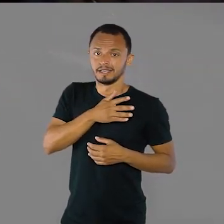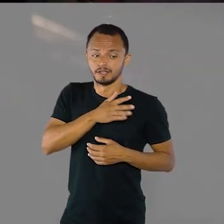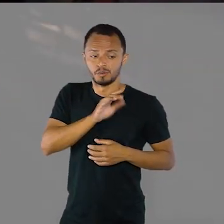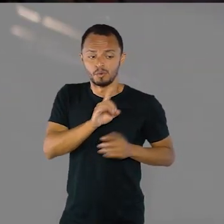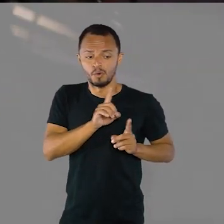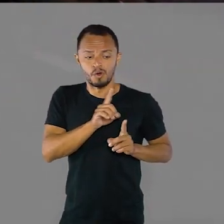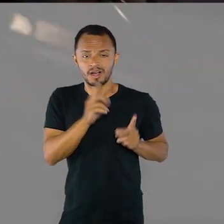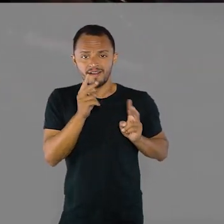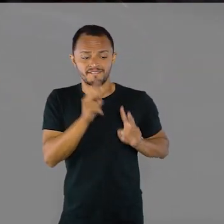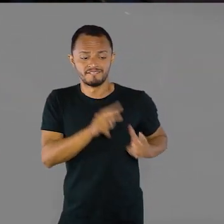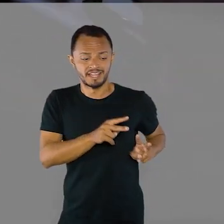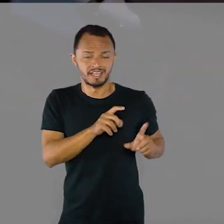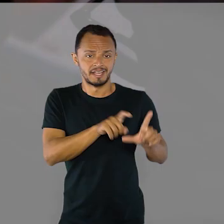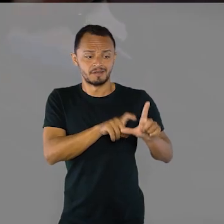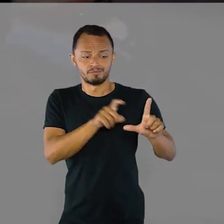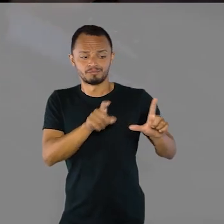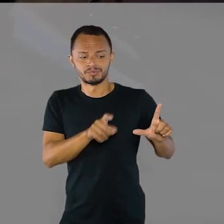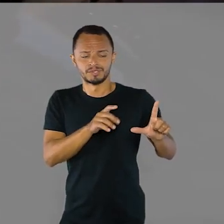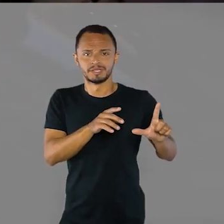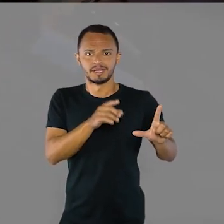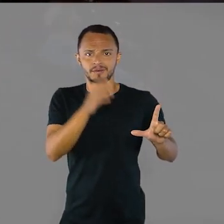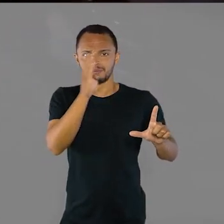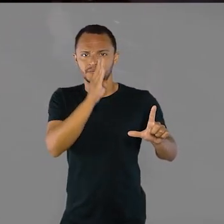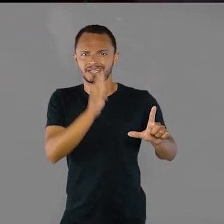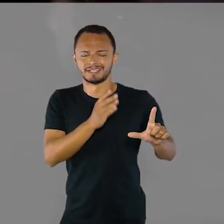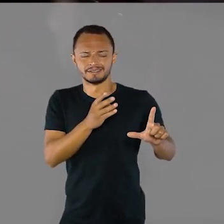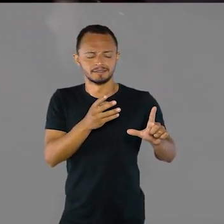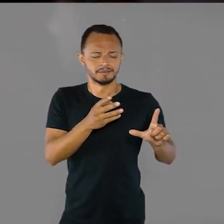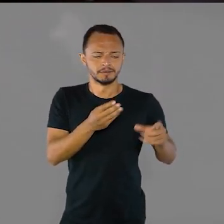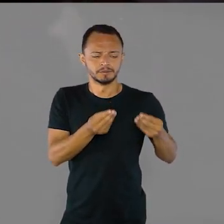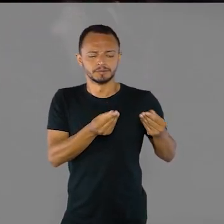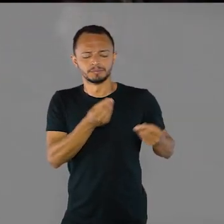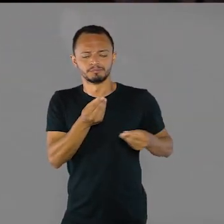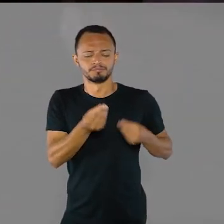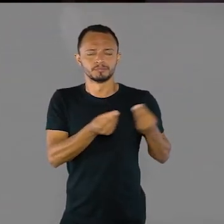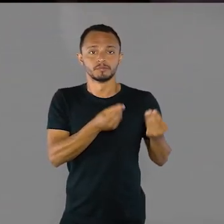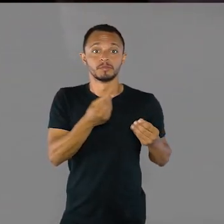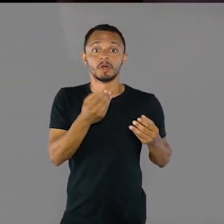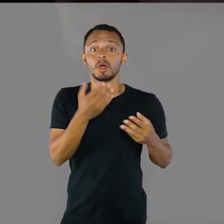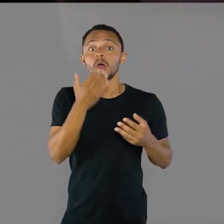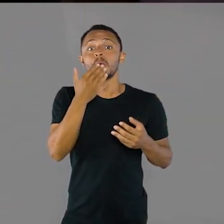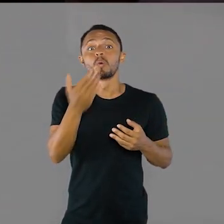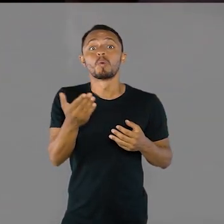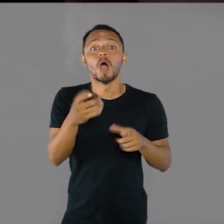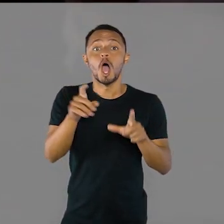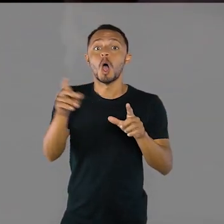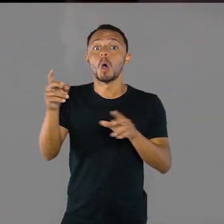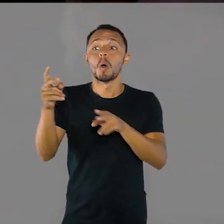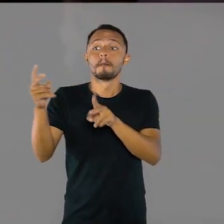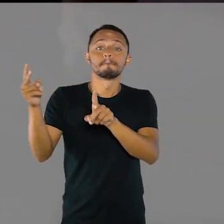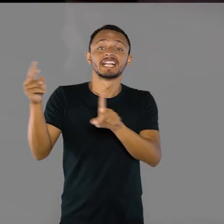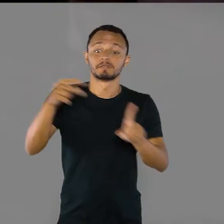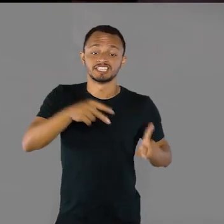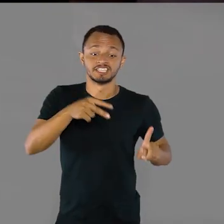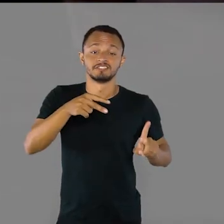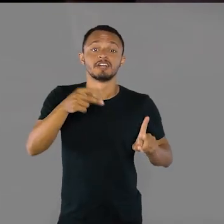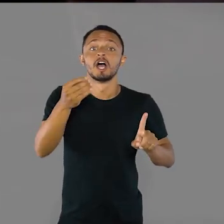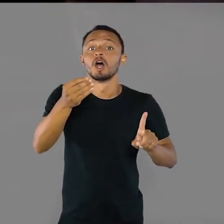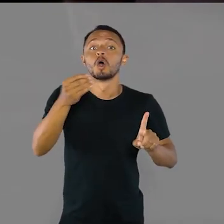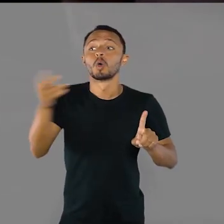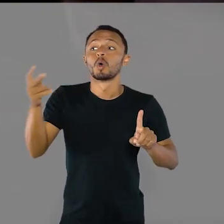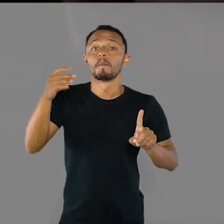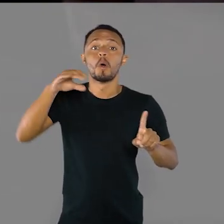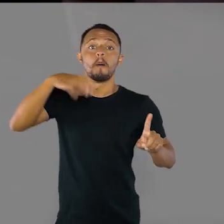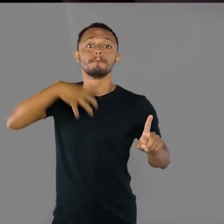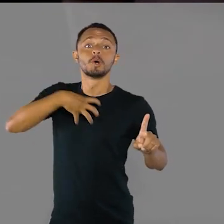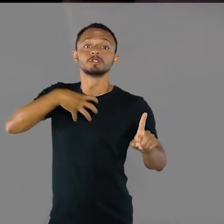na celebração, se é que pode chamar disso. E qual que é a perspectiva que Portugal tem da nossa independência e como que isso é visto por eles e contado